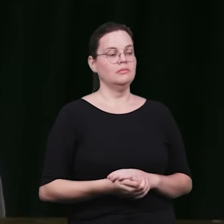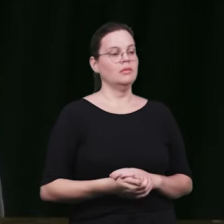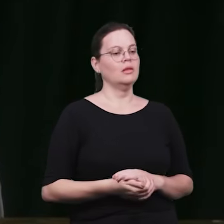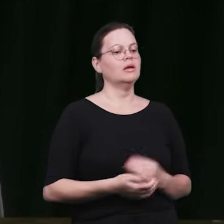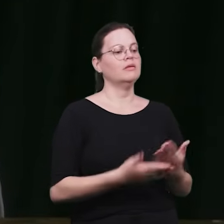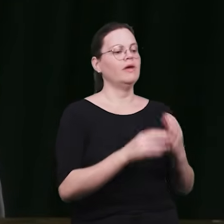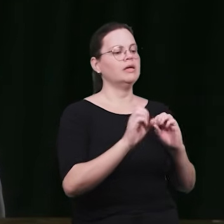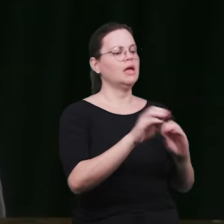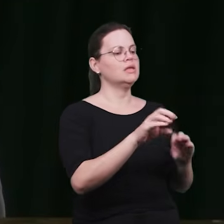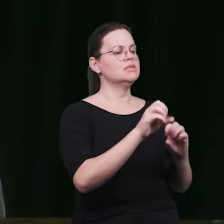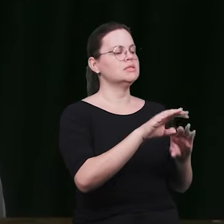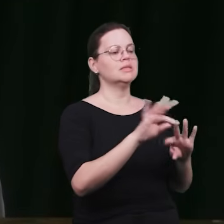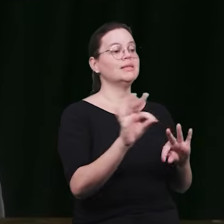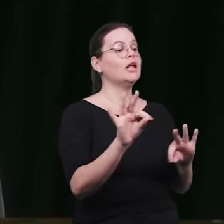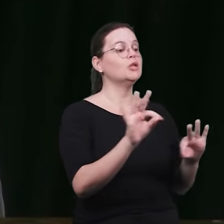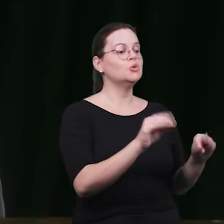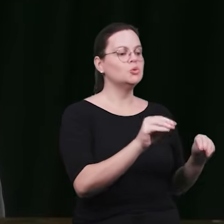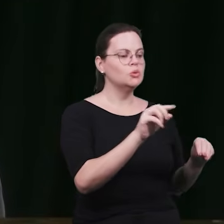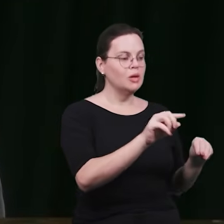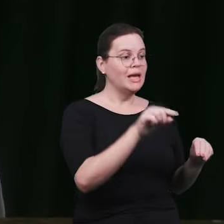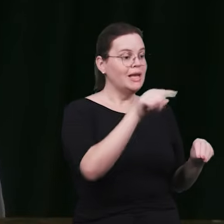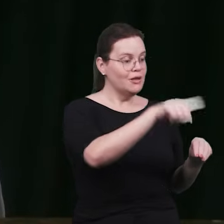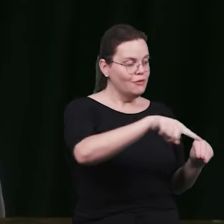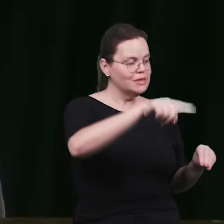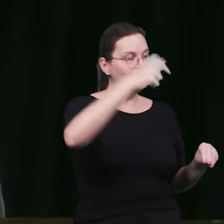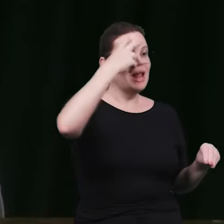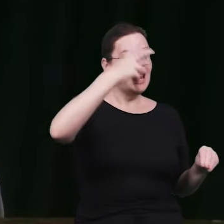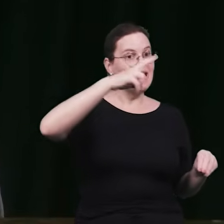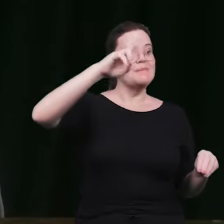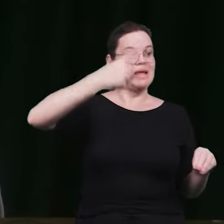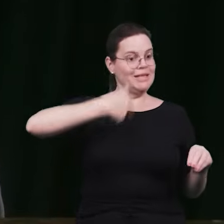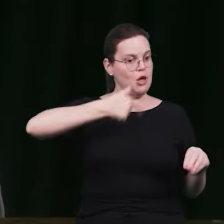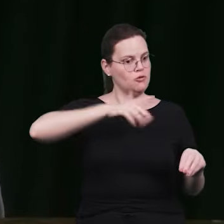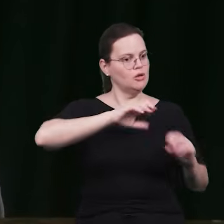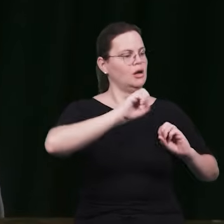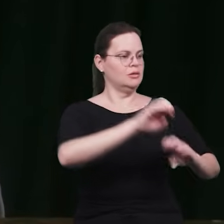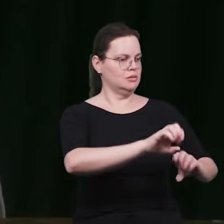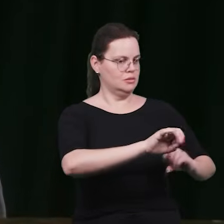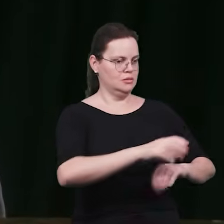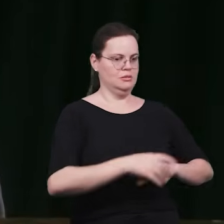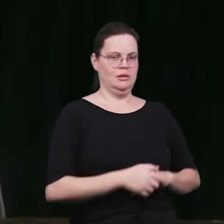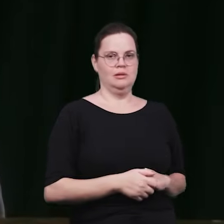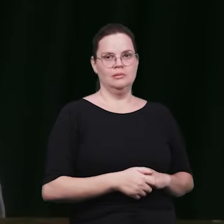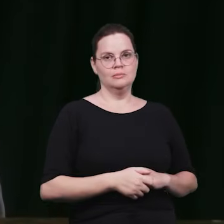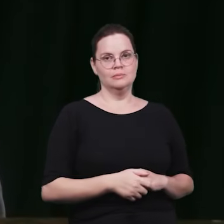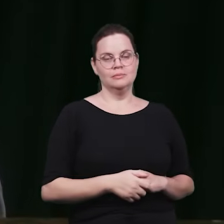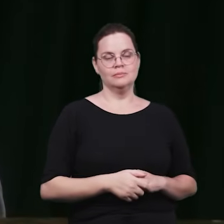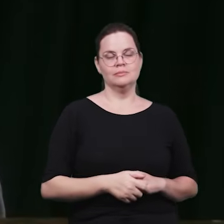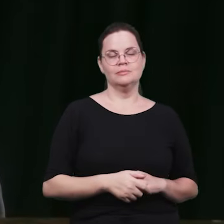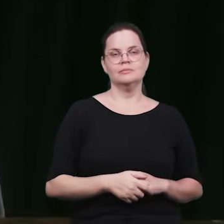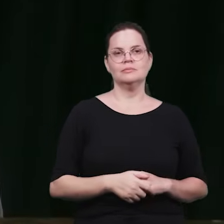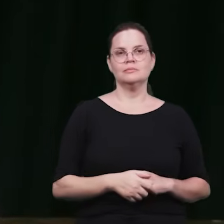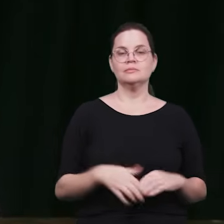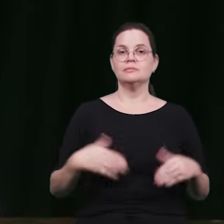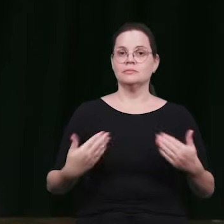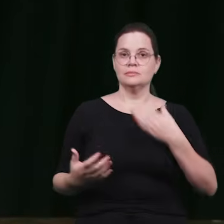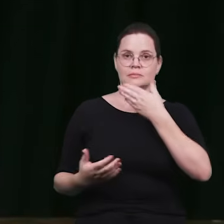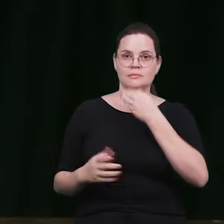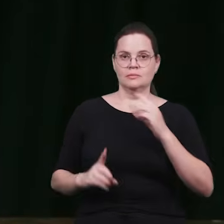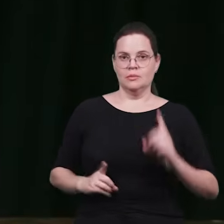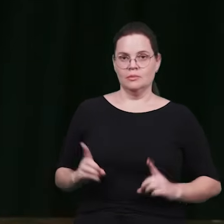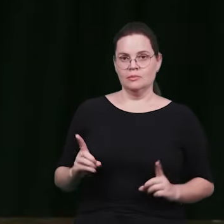vos ensinar todas as coisas, vai vos lembrar de tudo que eu vos tenho dito", não é isso? Então, Mardoqueu